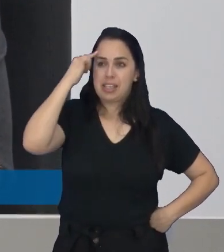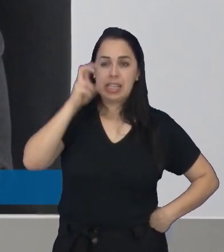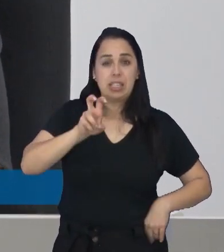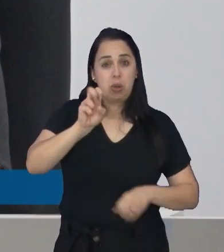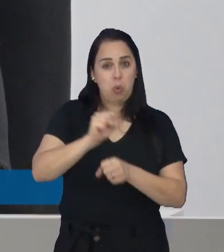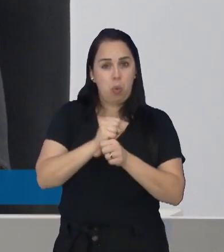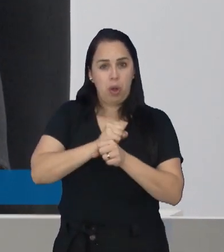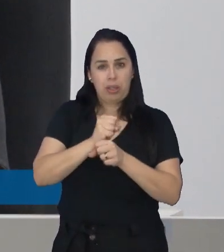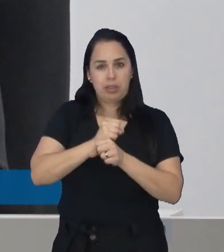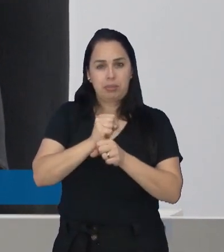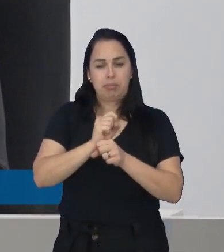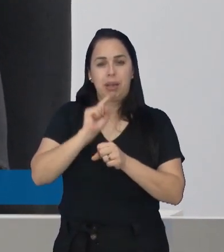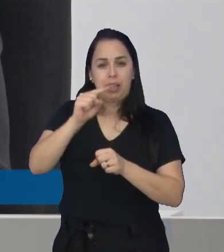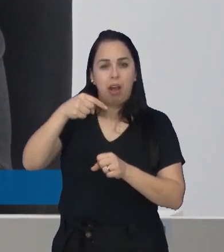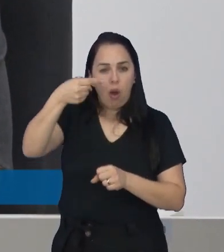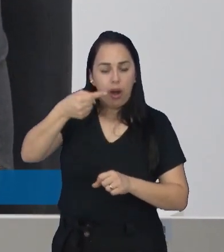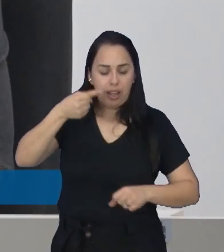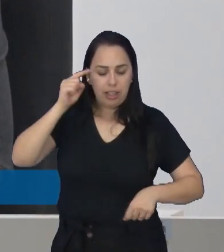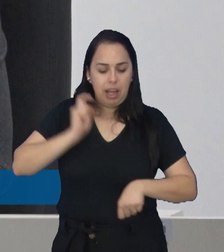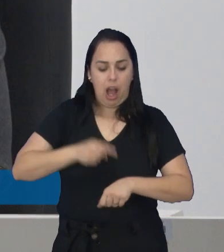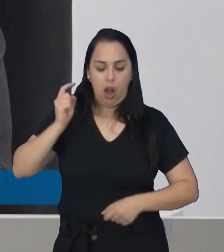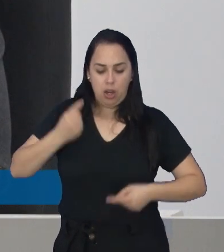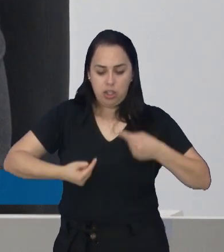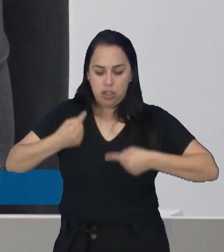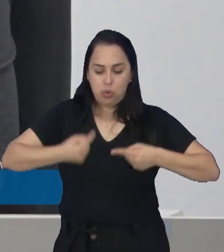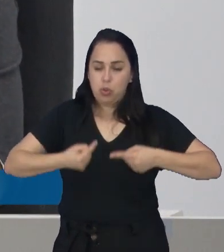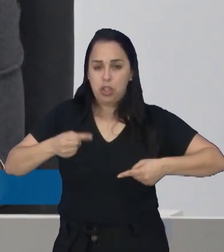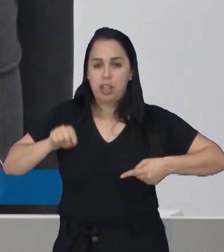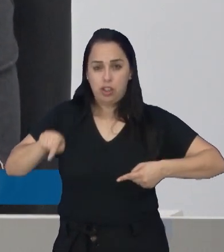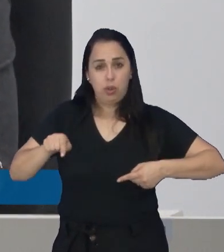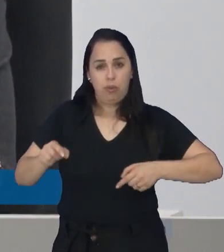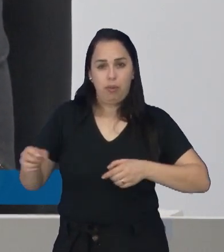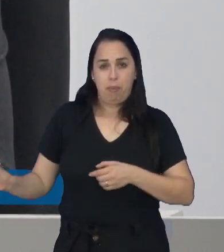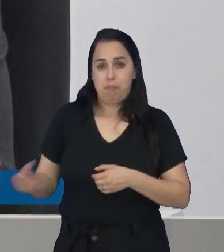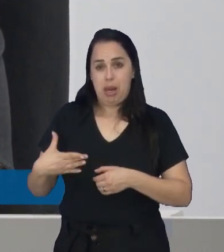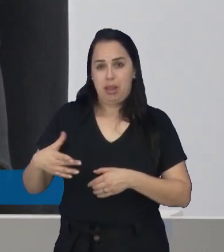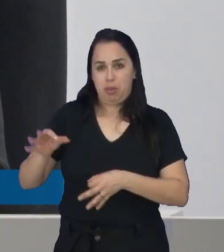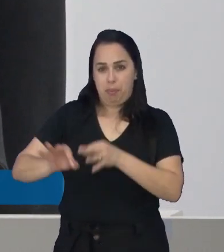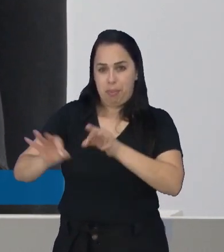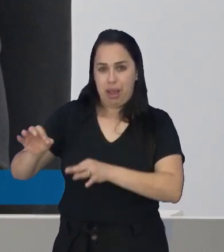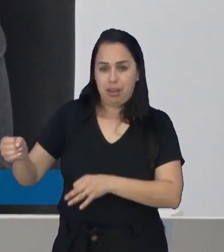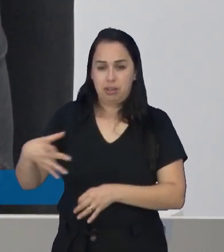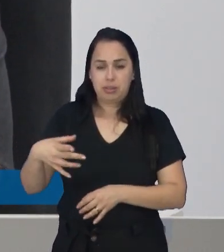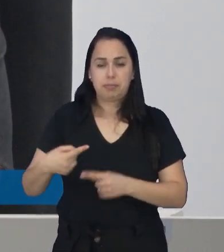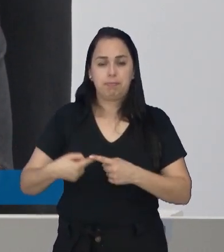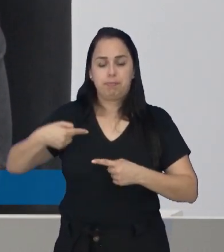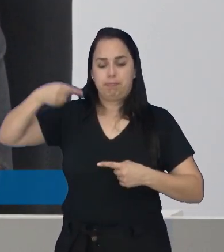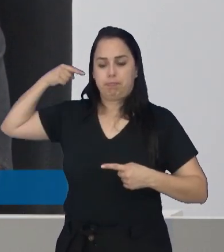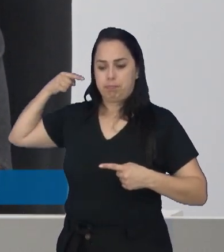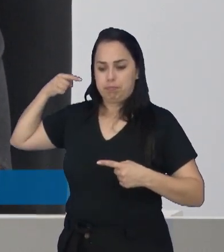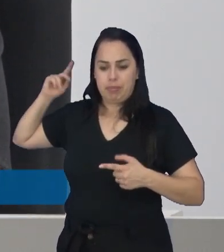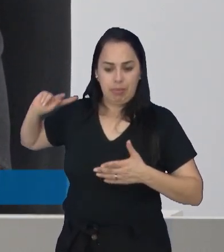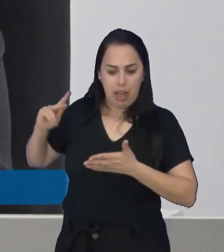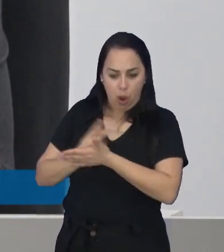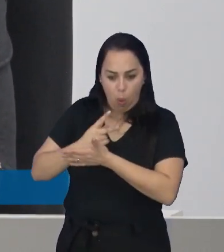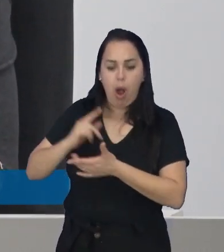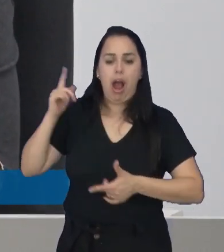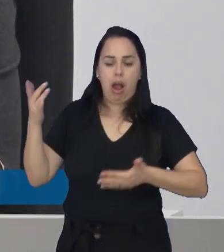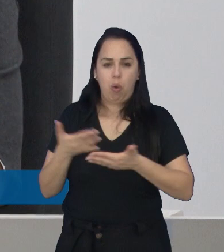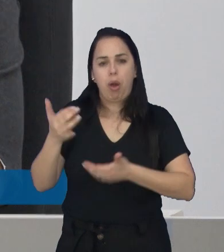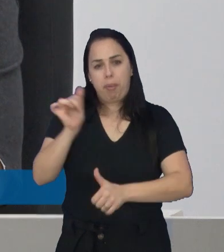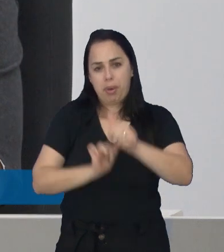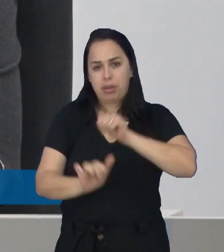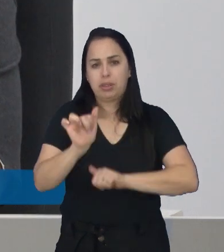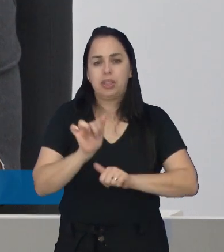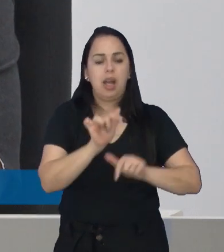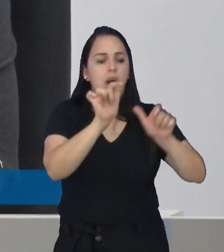quando rede discutimos no novo plano diretor esse aprendizado é que vai estabelecer para aquela